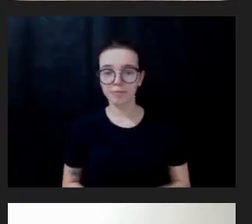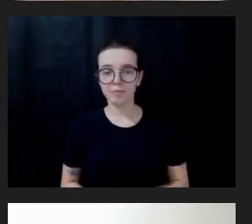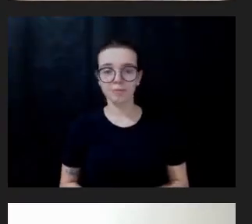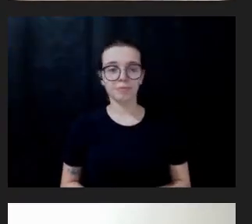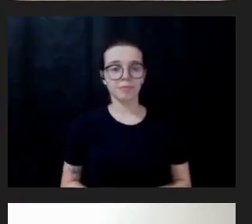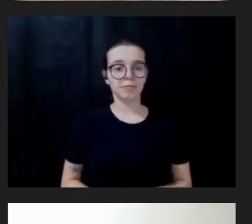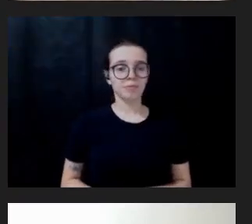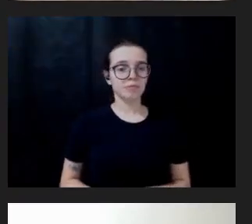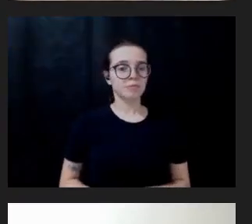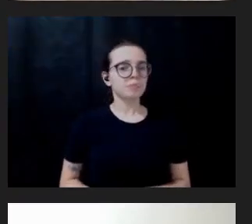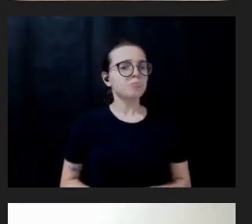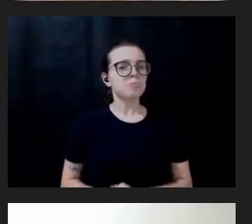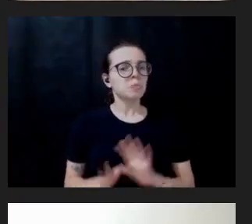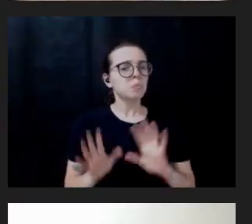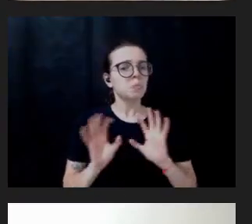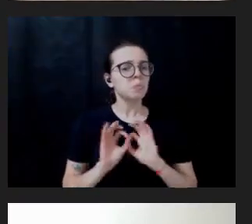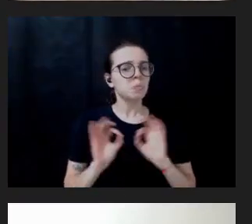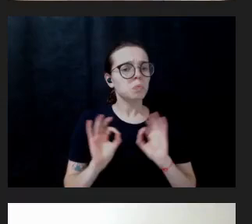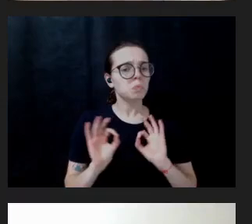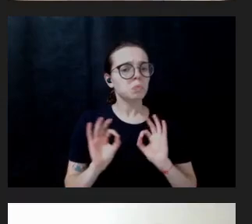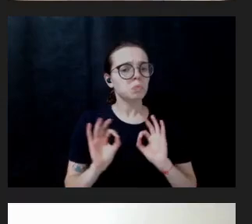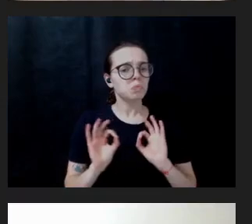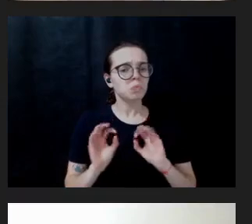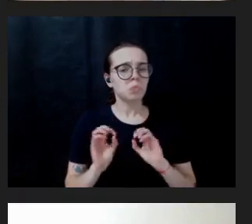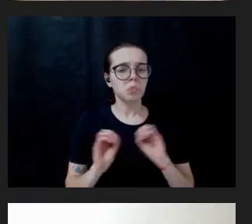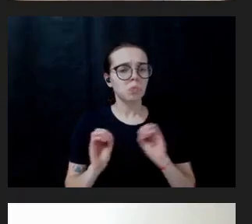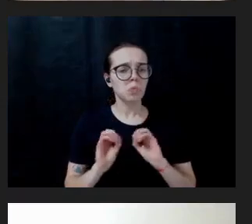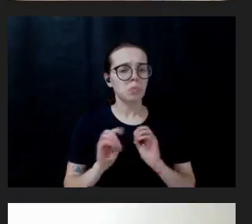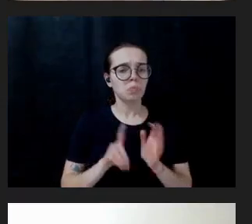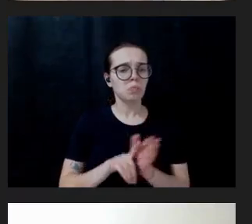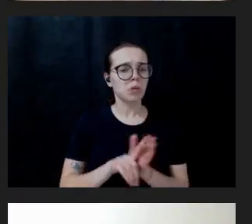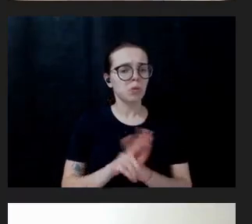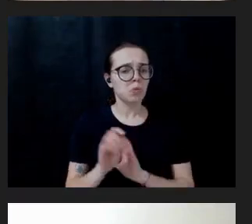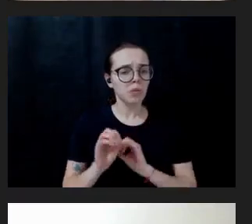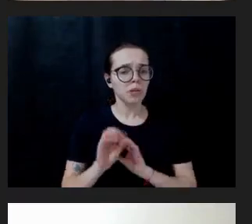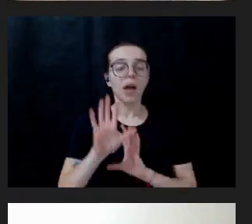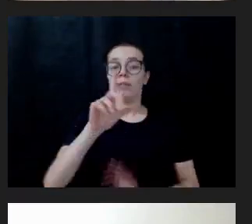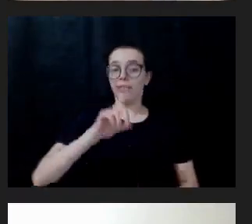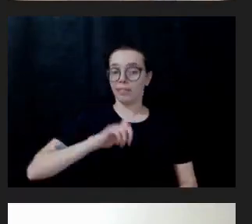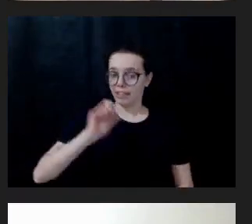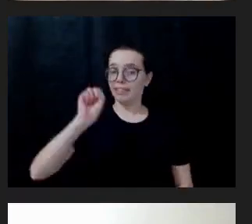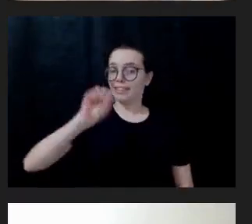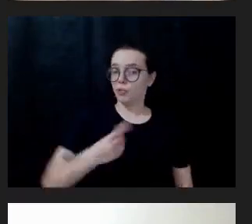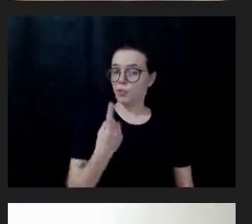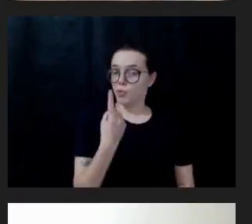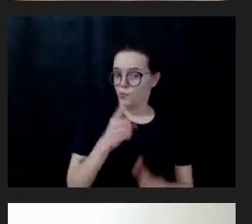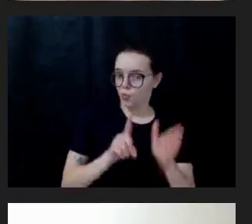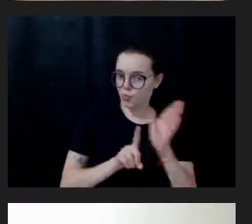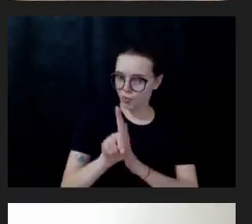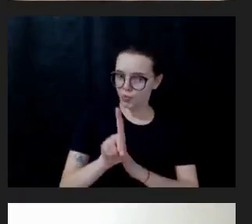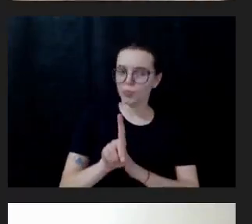Acho que não tem nenhuma pergunta. Deixa eu ver aqui, temos sim.